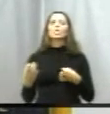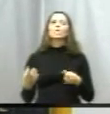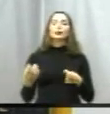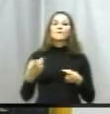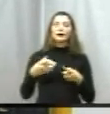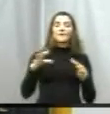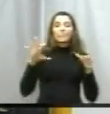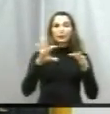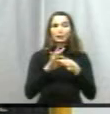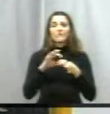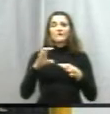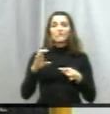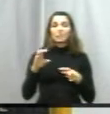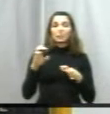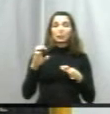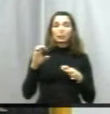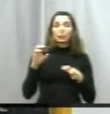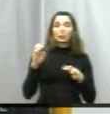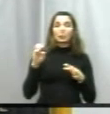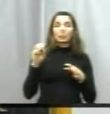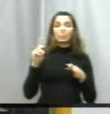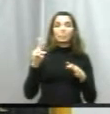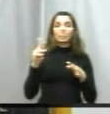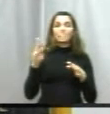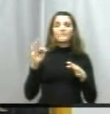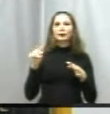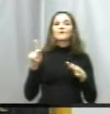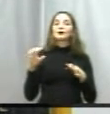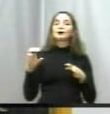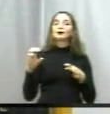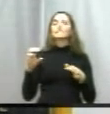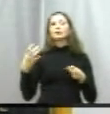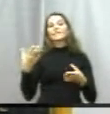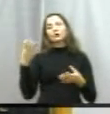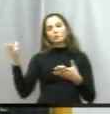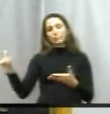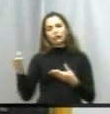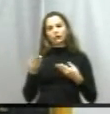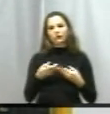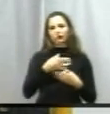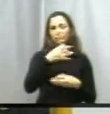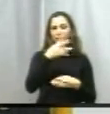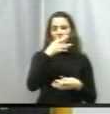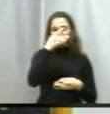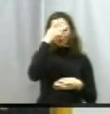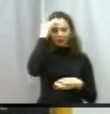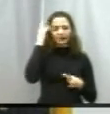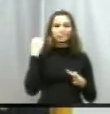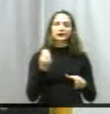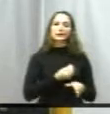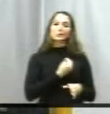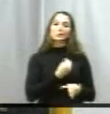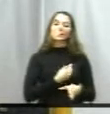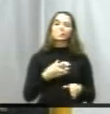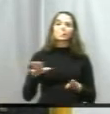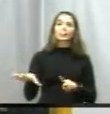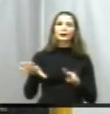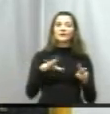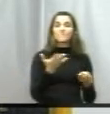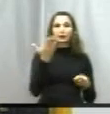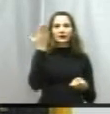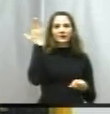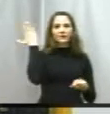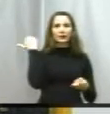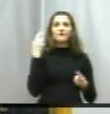em parceria com o SEBRAC, e também ficam todos convidados para participar. Ainda na semana passada, eu participei